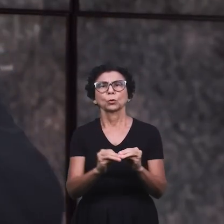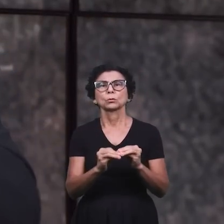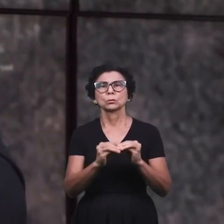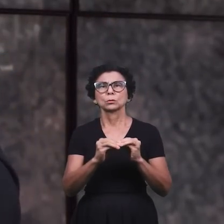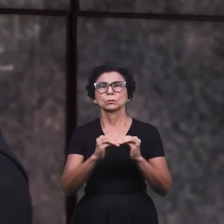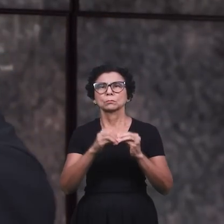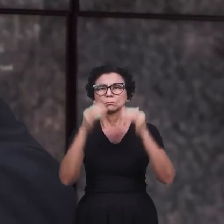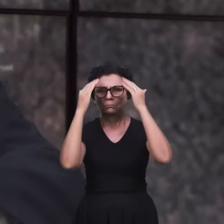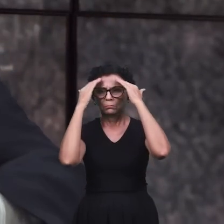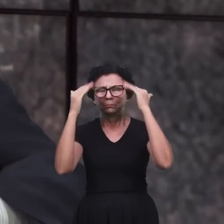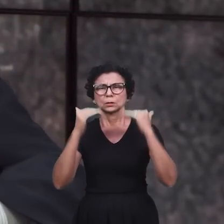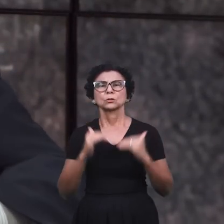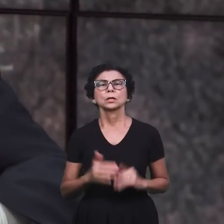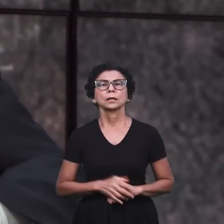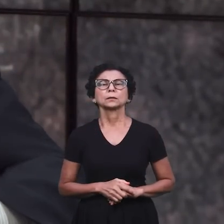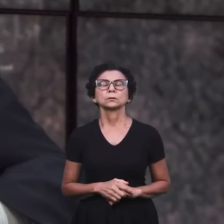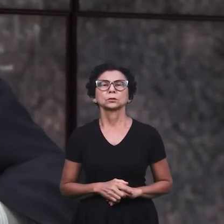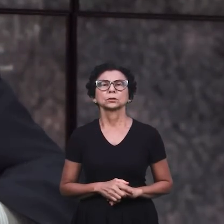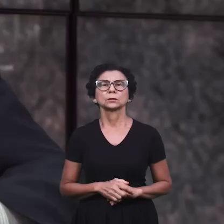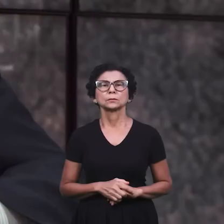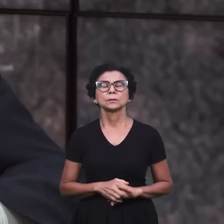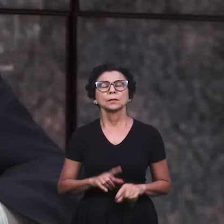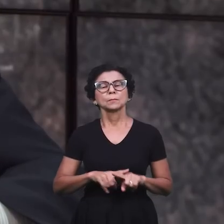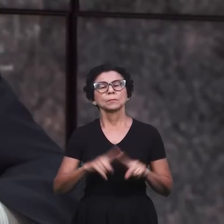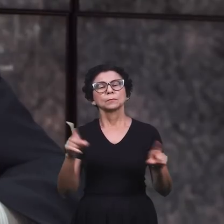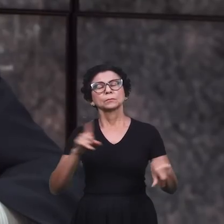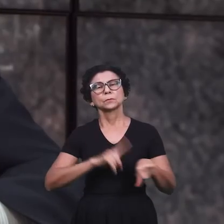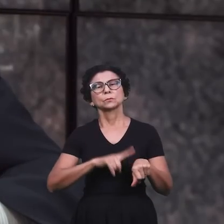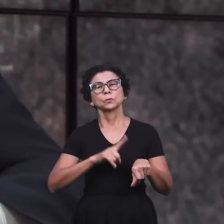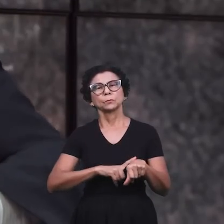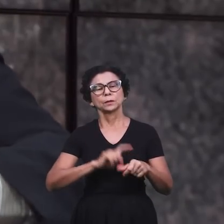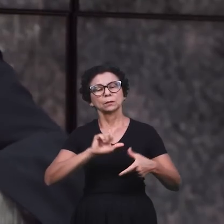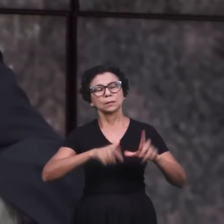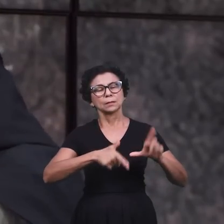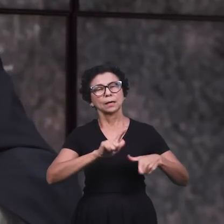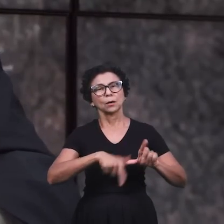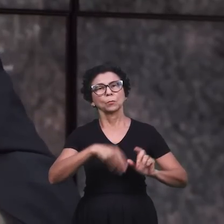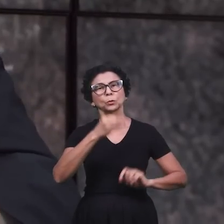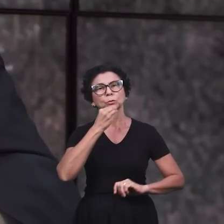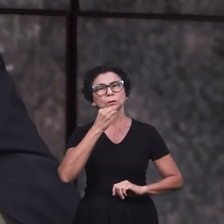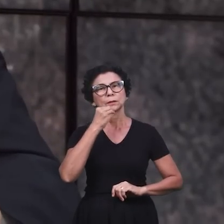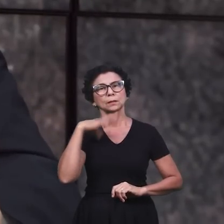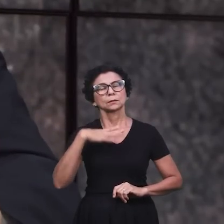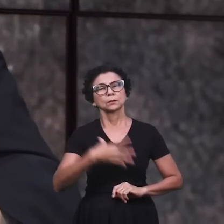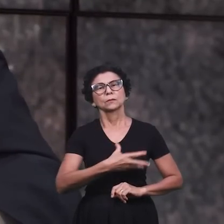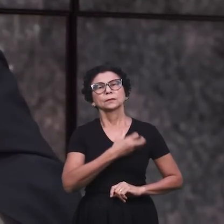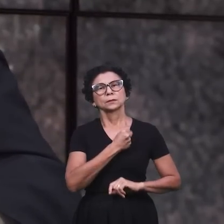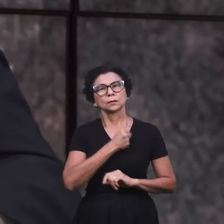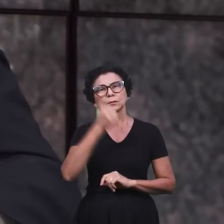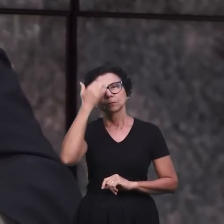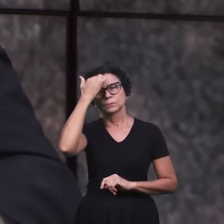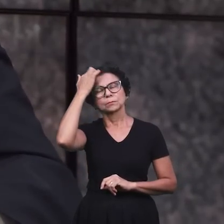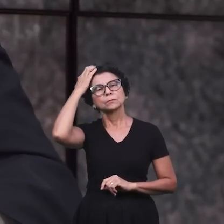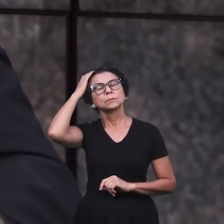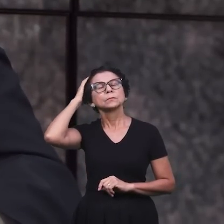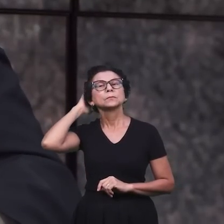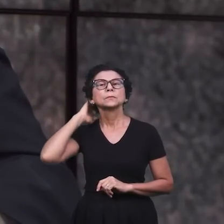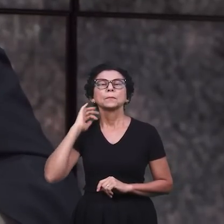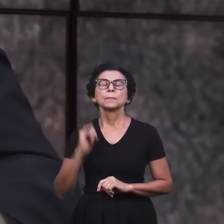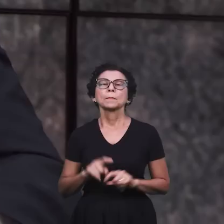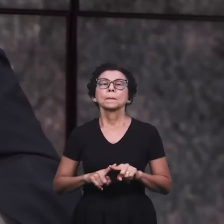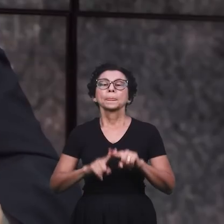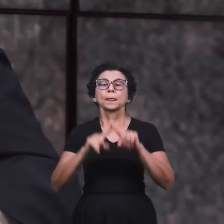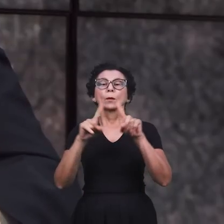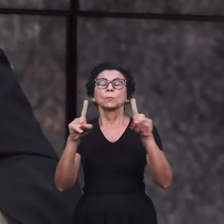salva e haverá um momento em que Israel também será salvo. Mas aqui foi feita